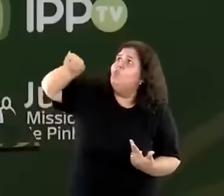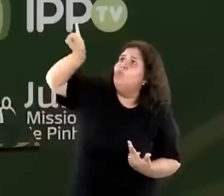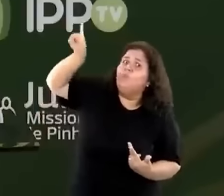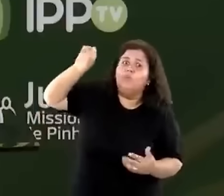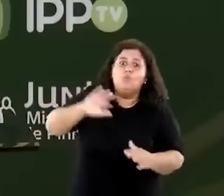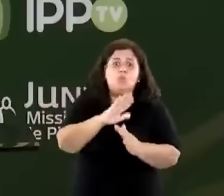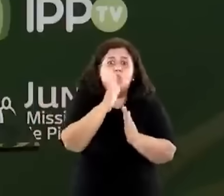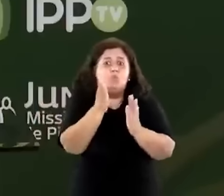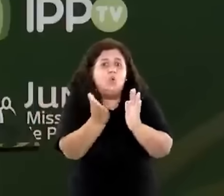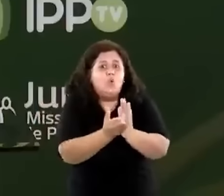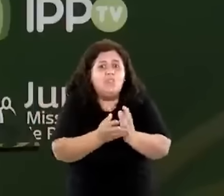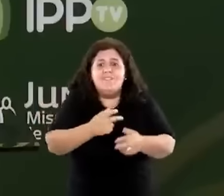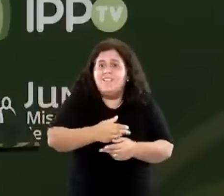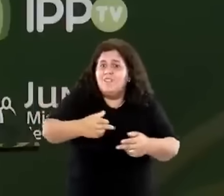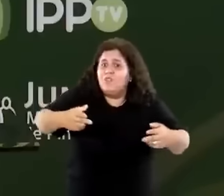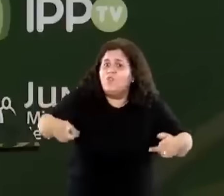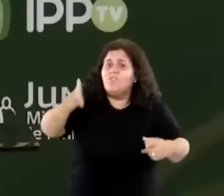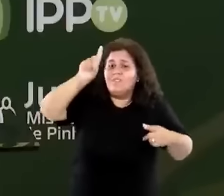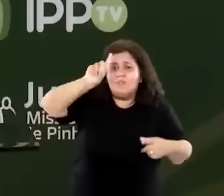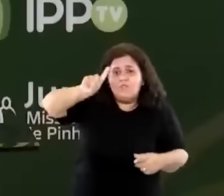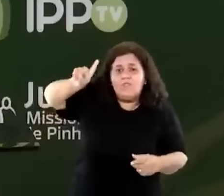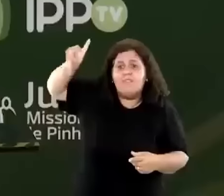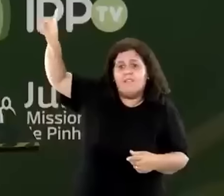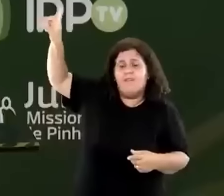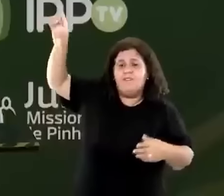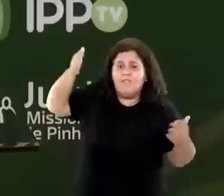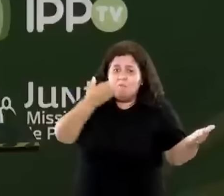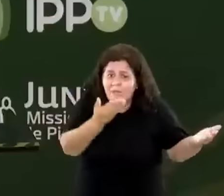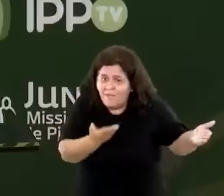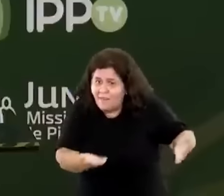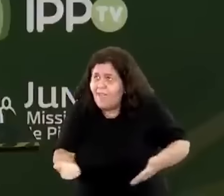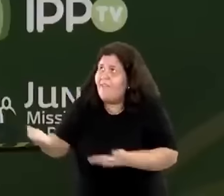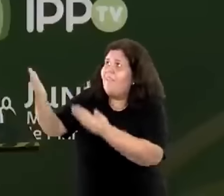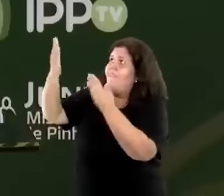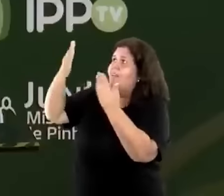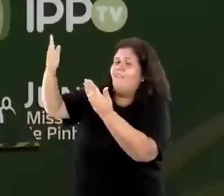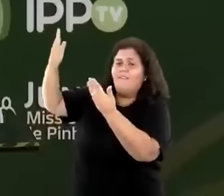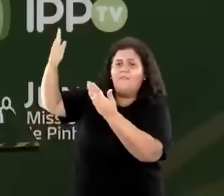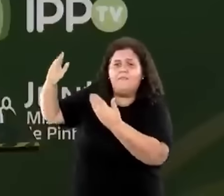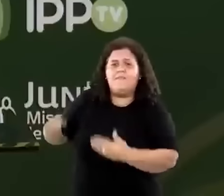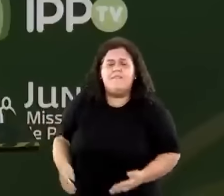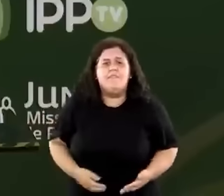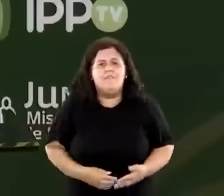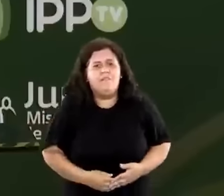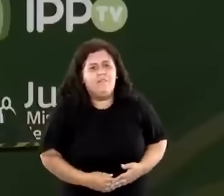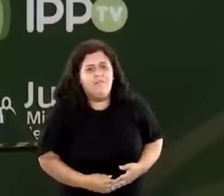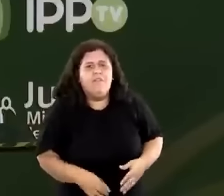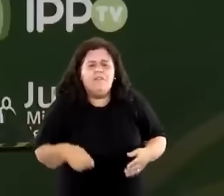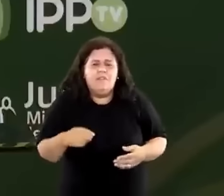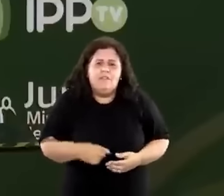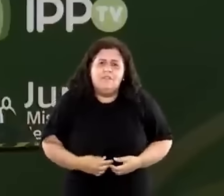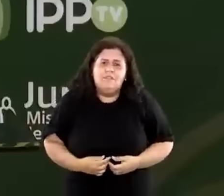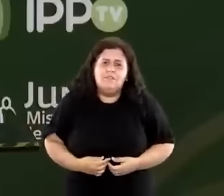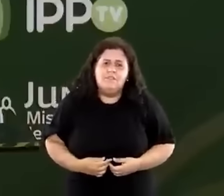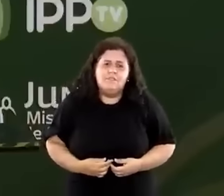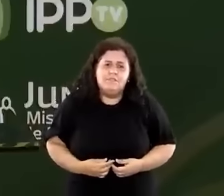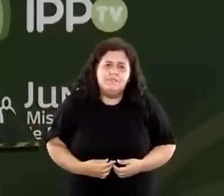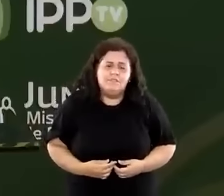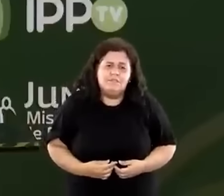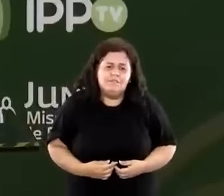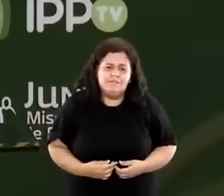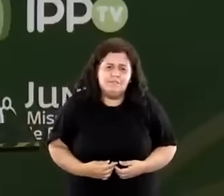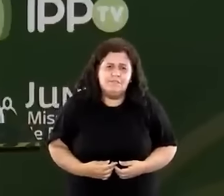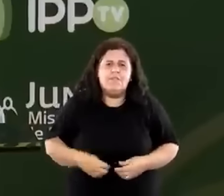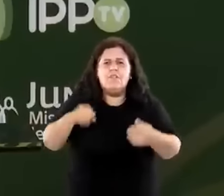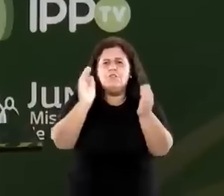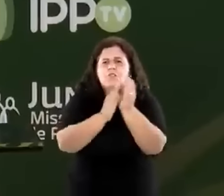dele tudo é por meio dele e tudo é para ele e o texto conclui com as palavras